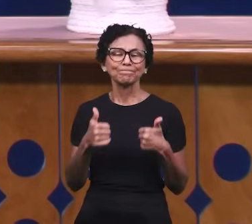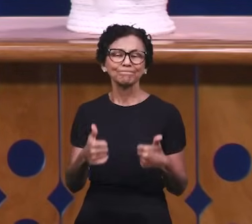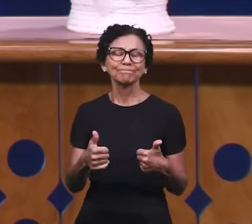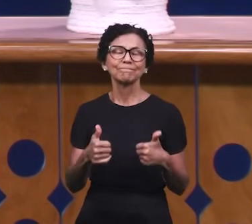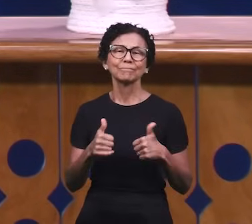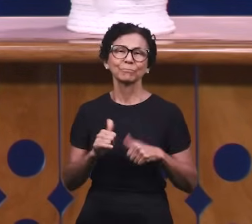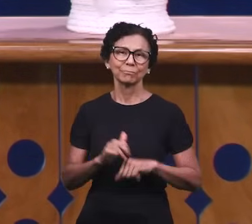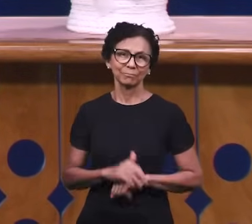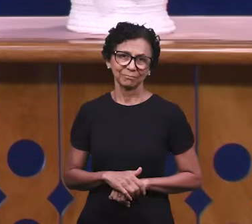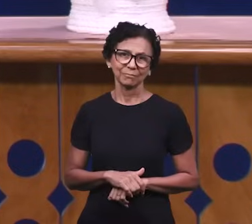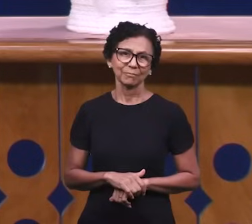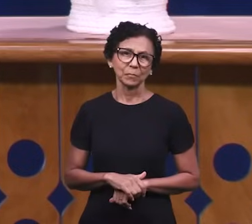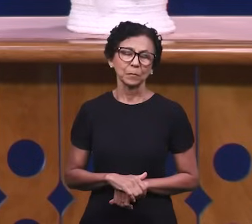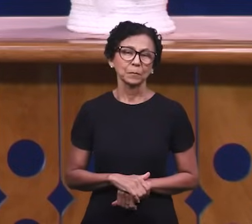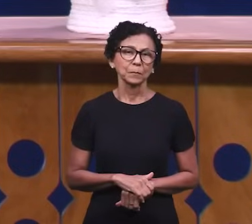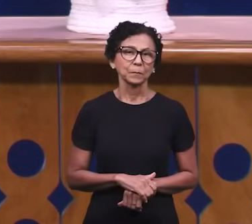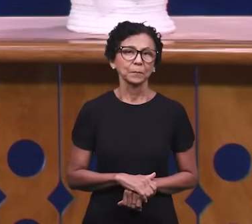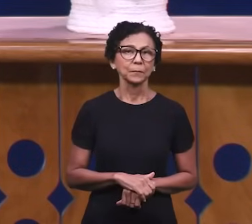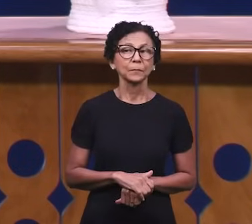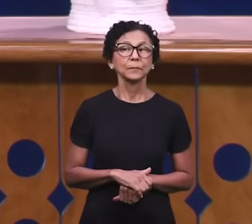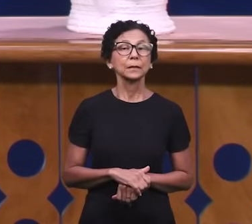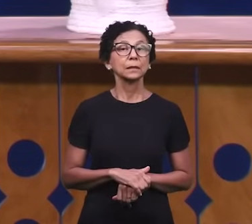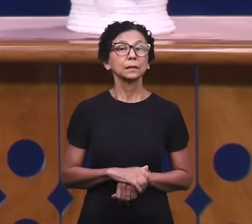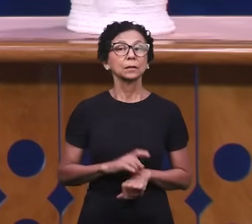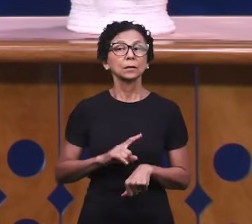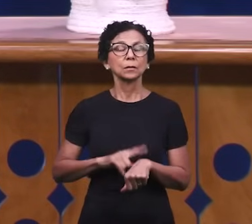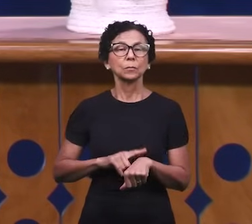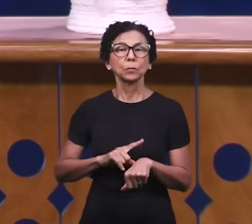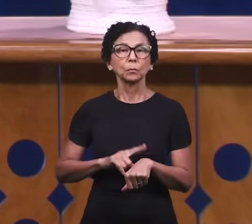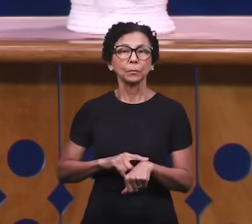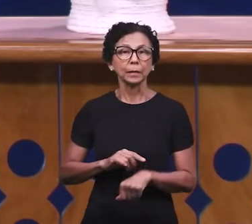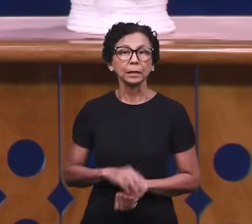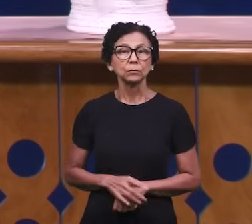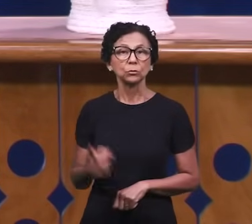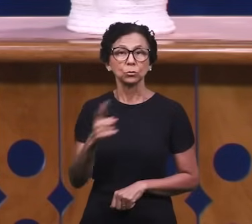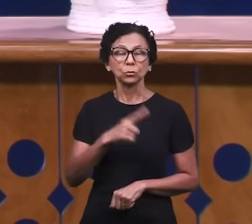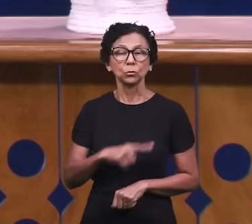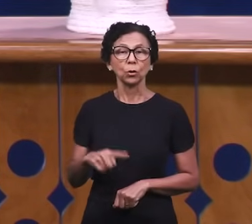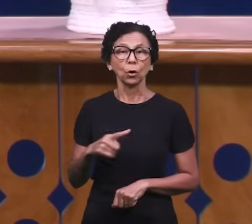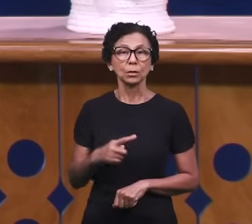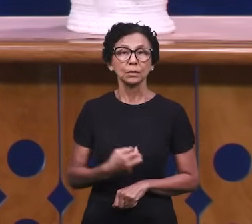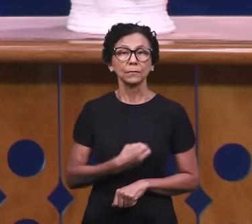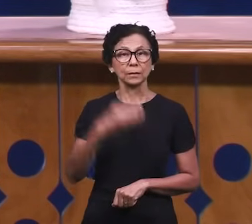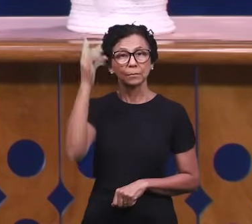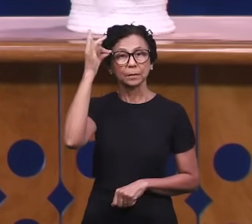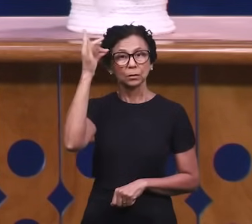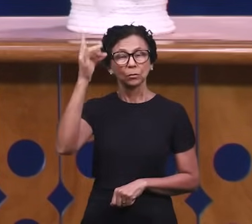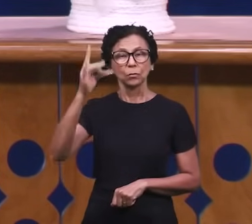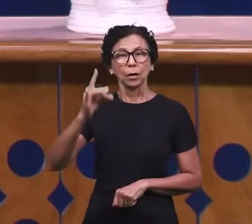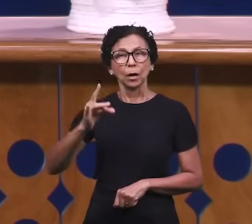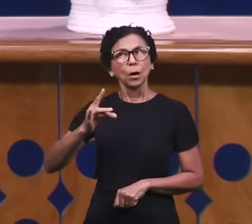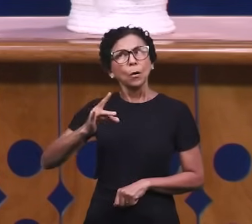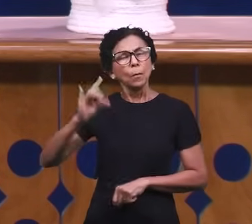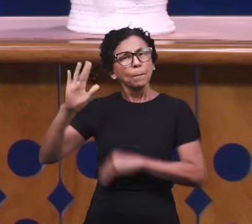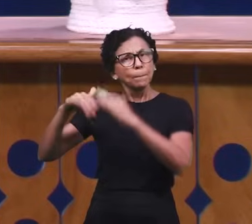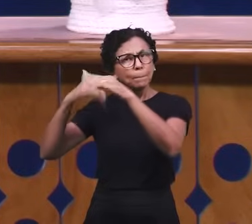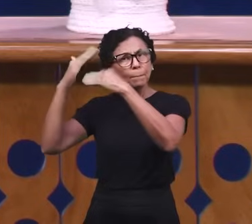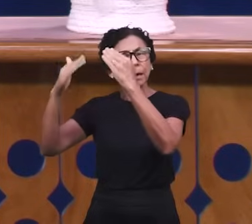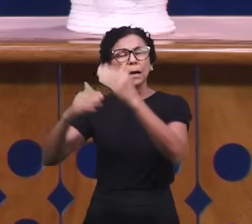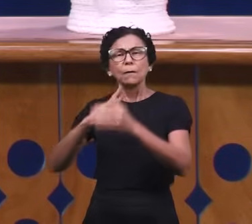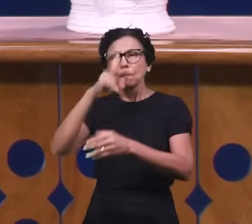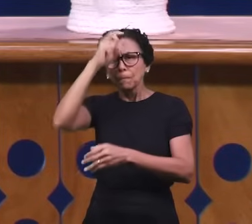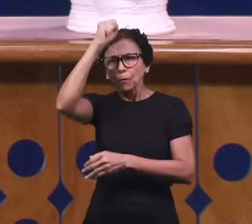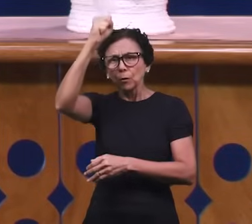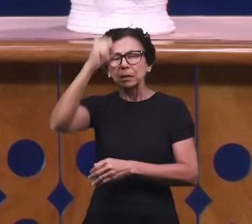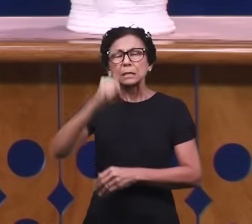coisas estão ajustadas. Então é o momento de nós buscarmos o fortalecimento das nossas vidas. É o